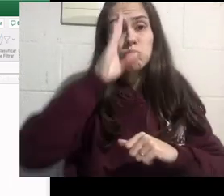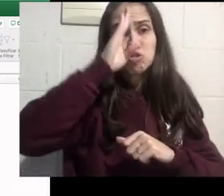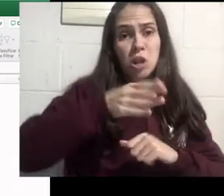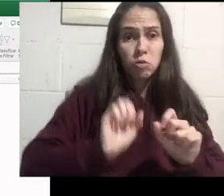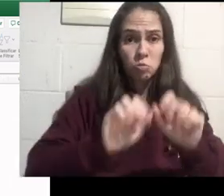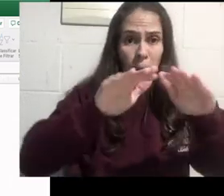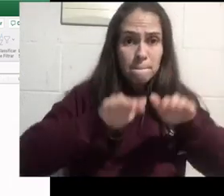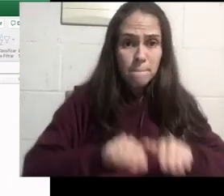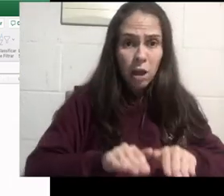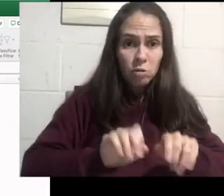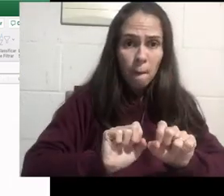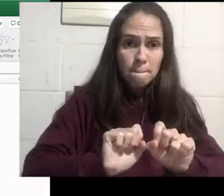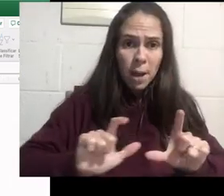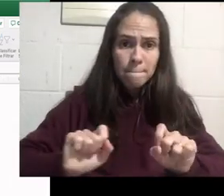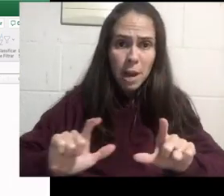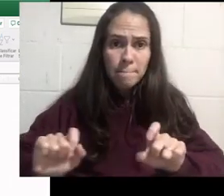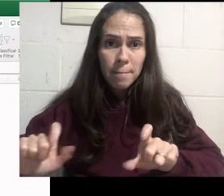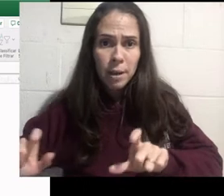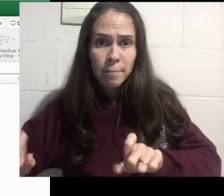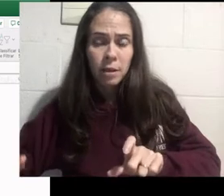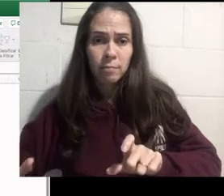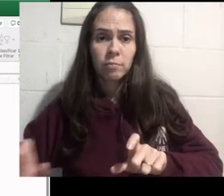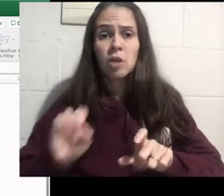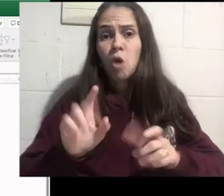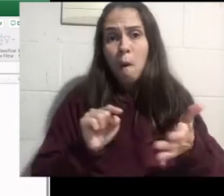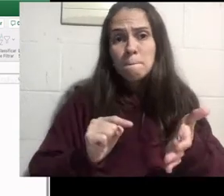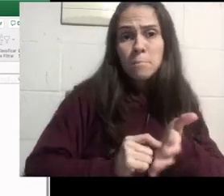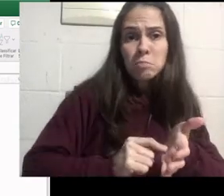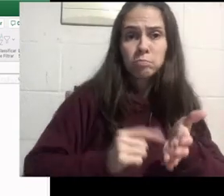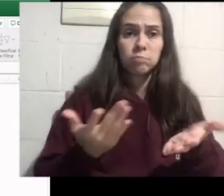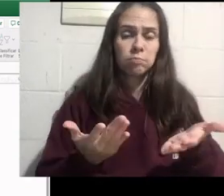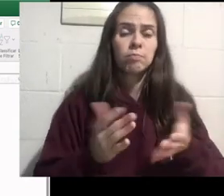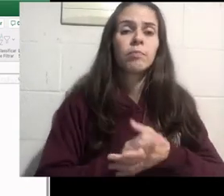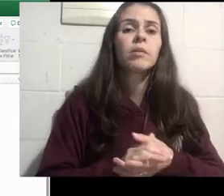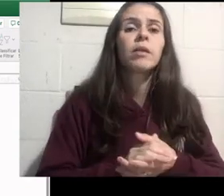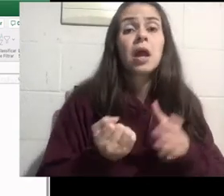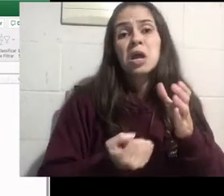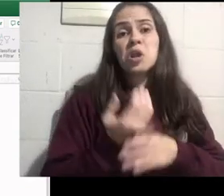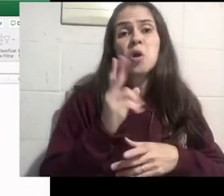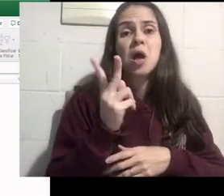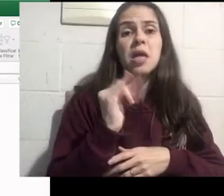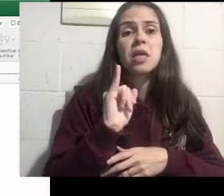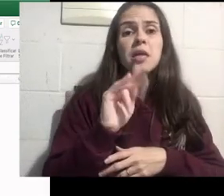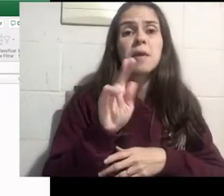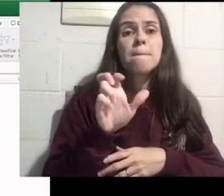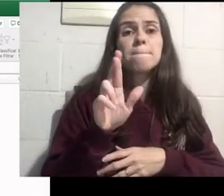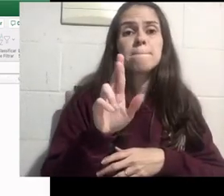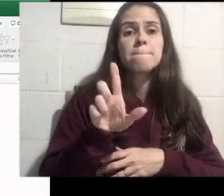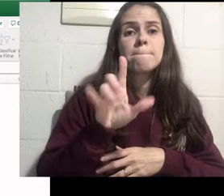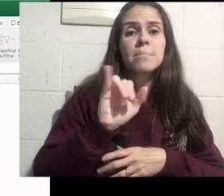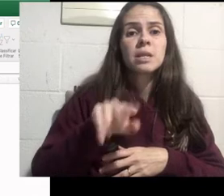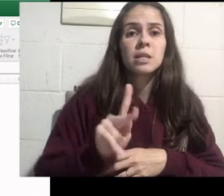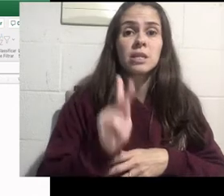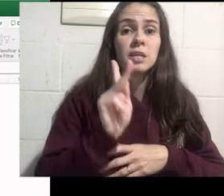na planilha. Então, aqui embaixo tem as abas, né, de todas as planilhas que compõem essa pasta. Então, a gente criou hiperlinks nesse documento